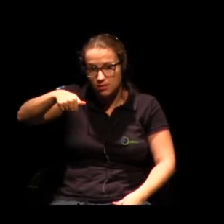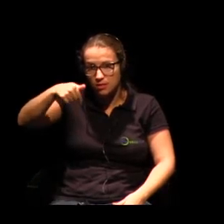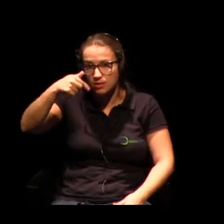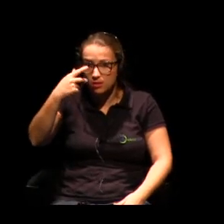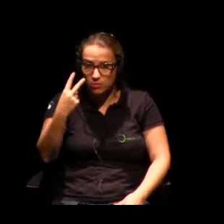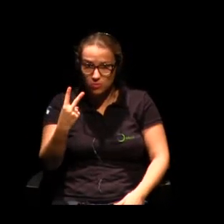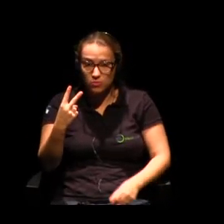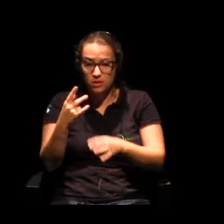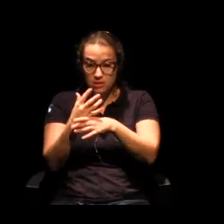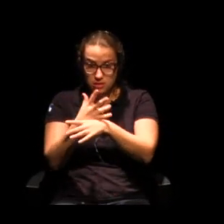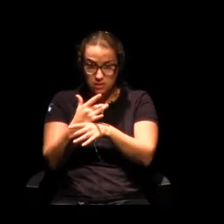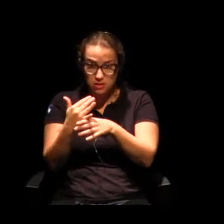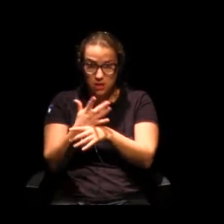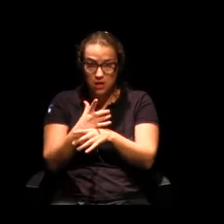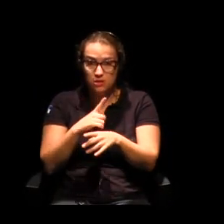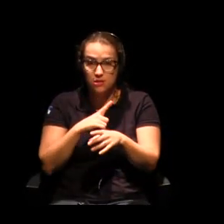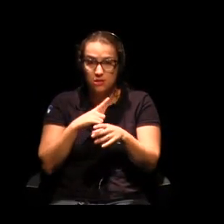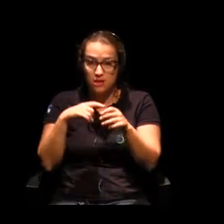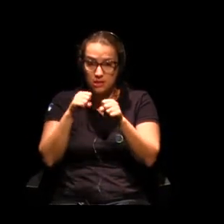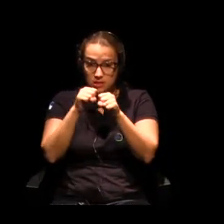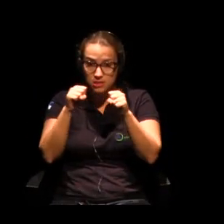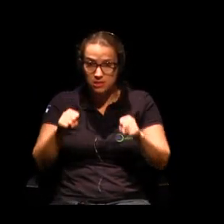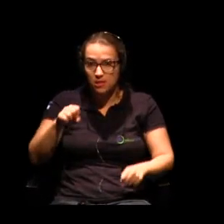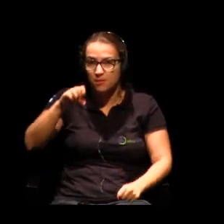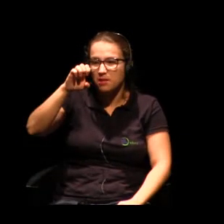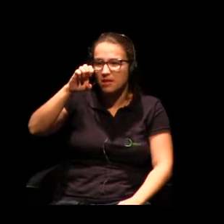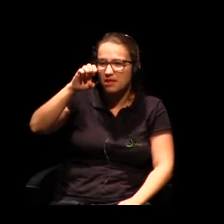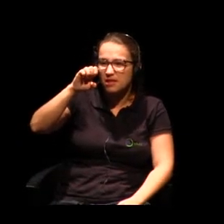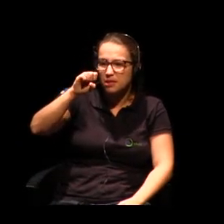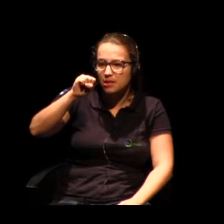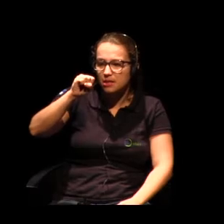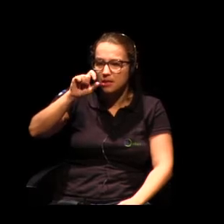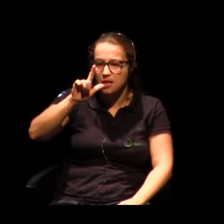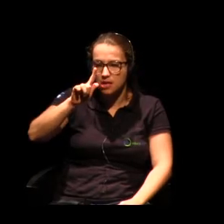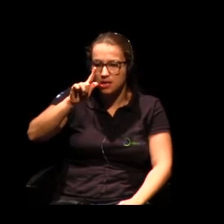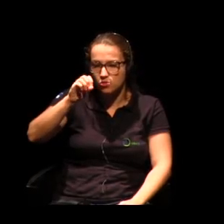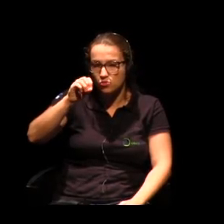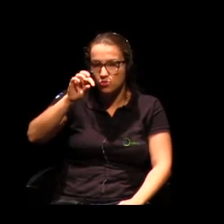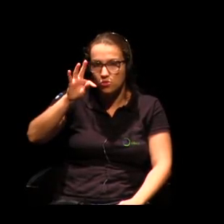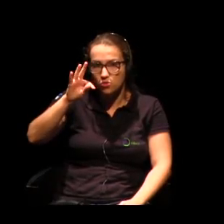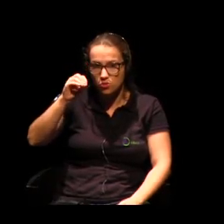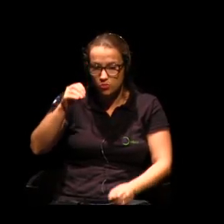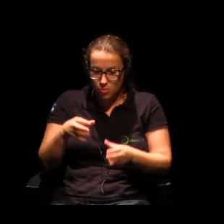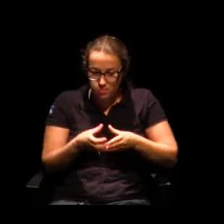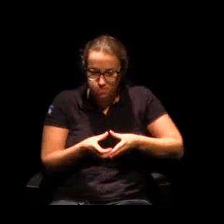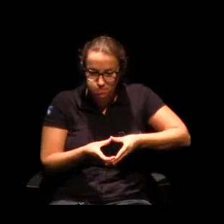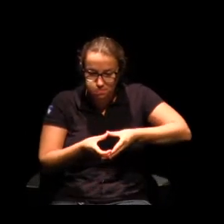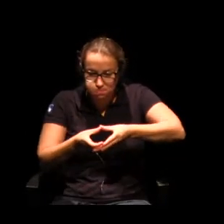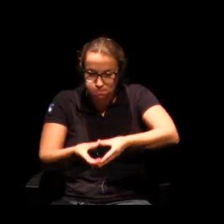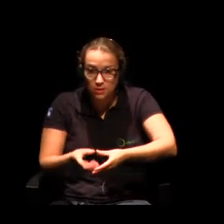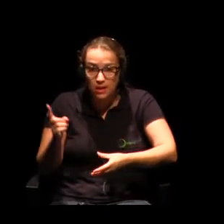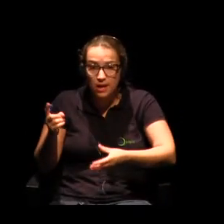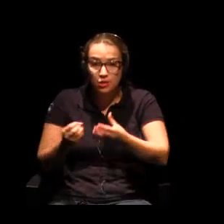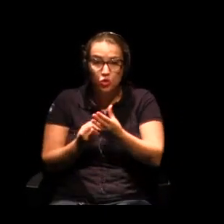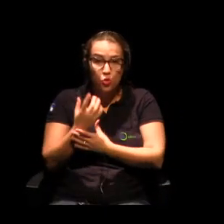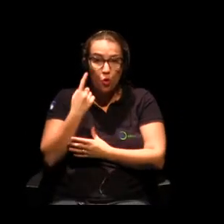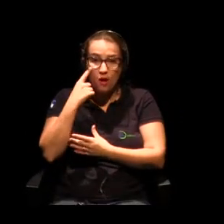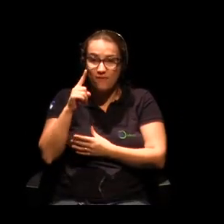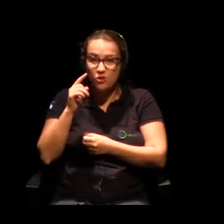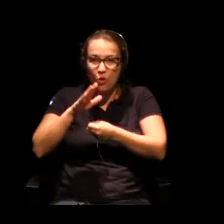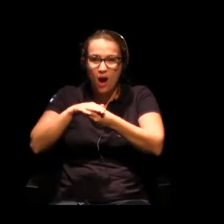772 cidades que têm sistemas de esgoto, e Thomas Crapper, ele